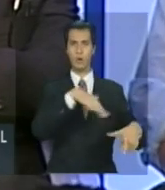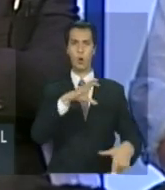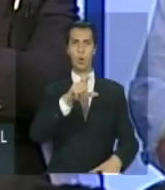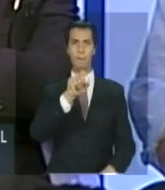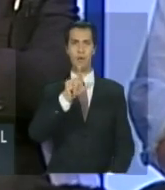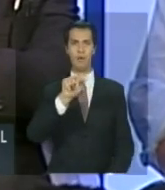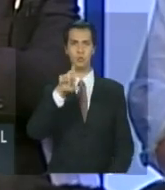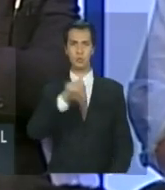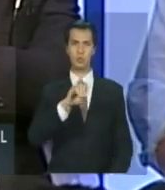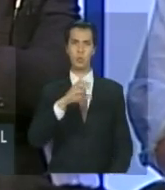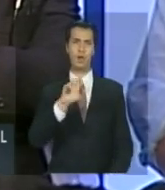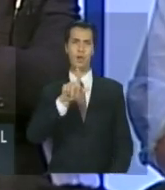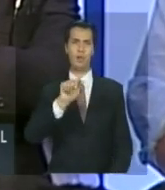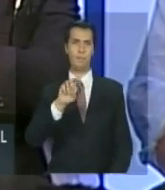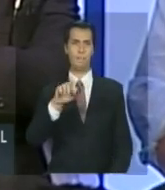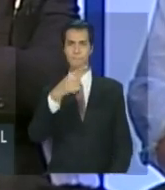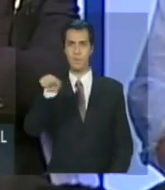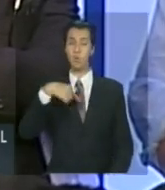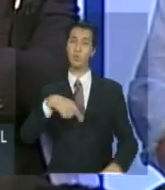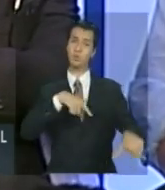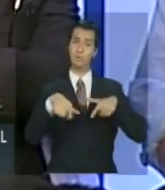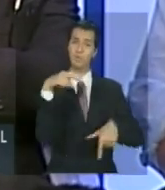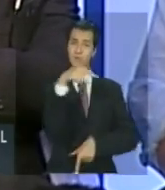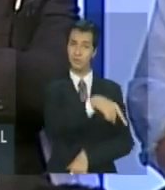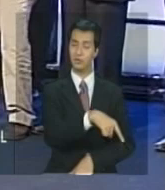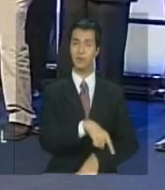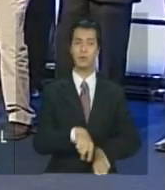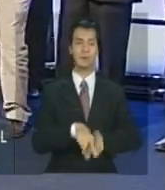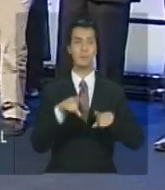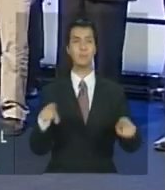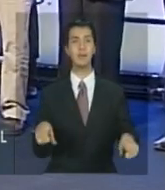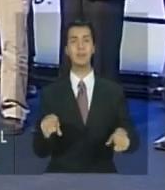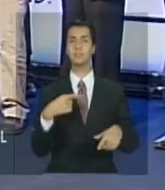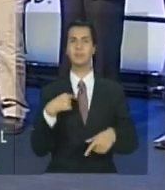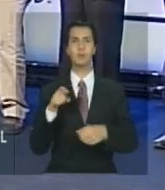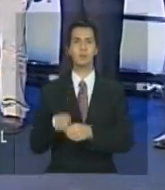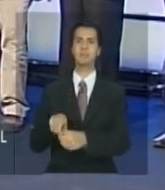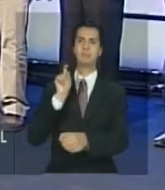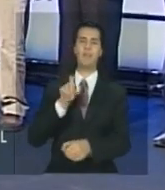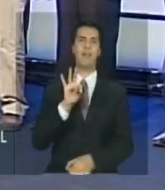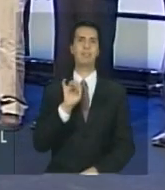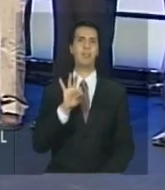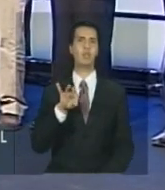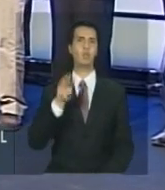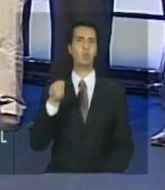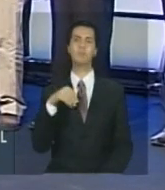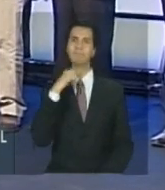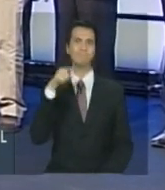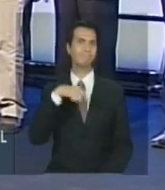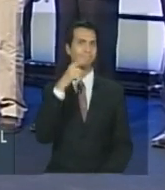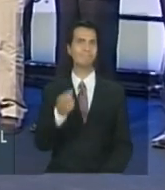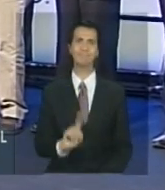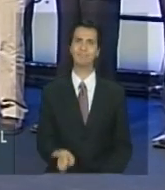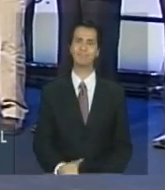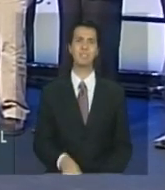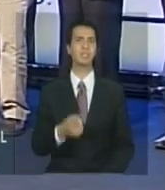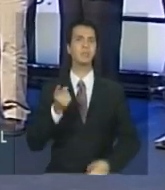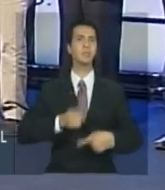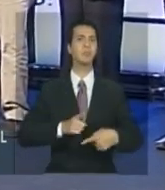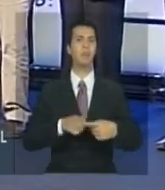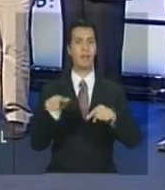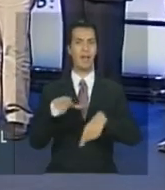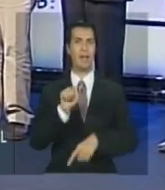Alemão. E acabou que eu não consegui sair mais da Atento, virou minha verdadeira paixão. Porque a Atento ela